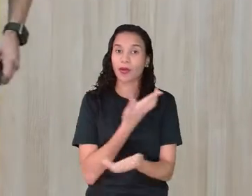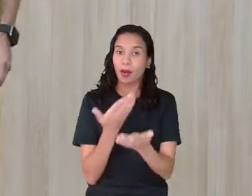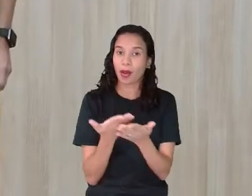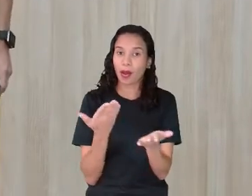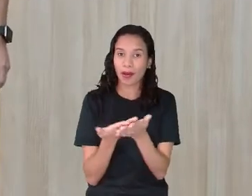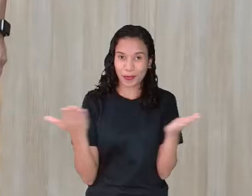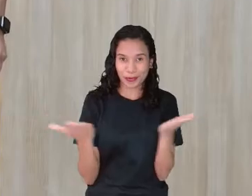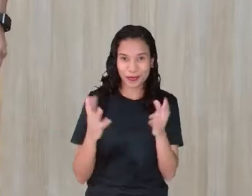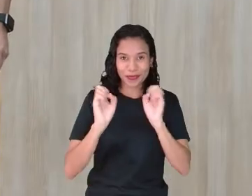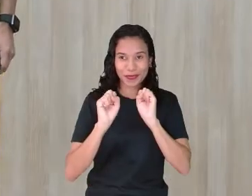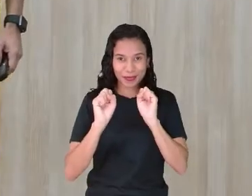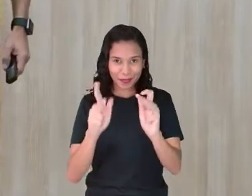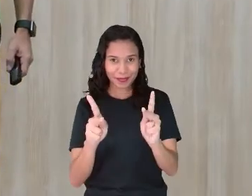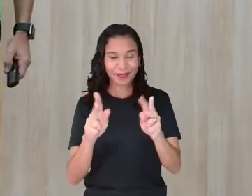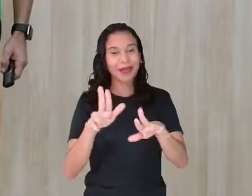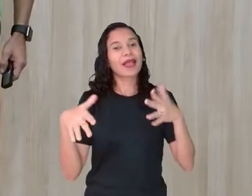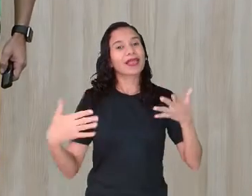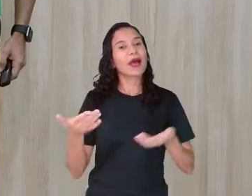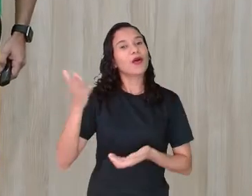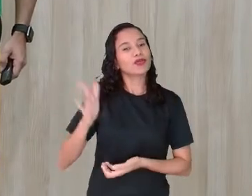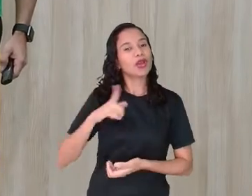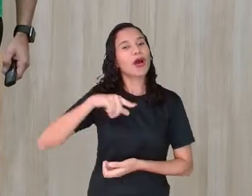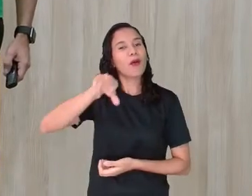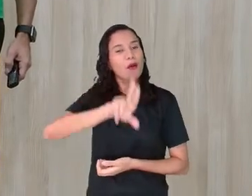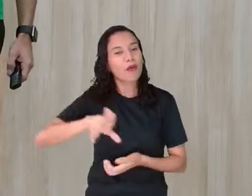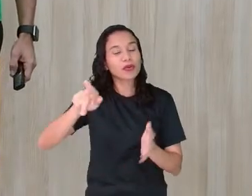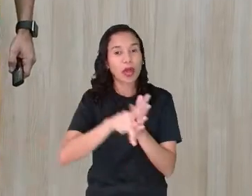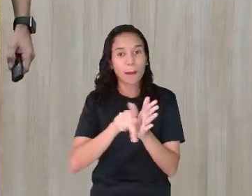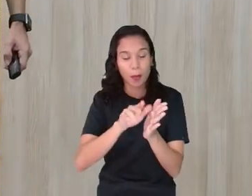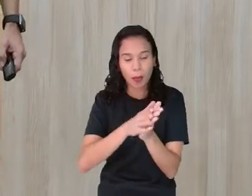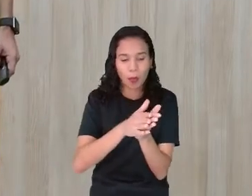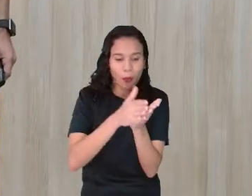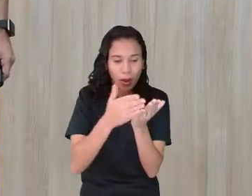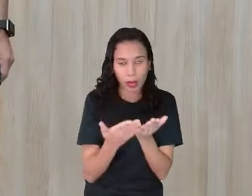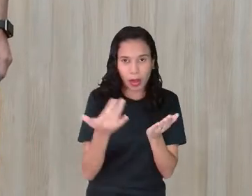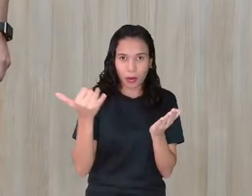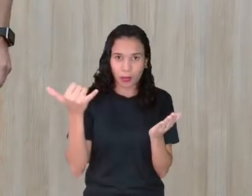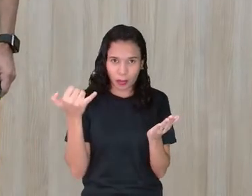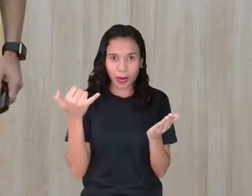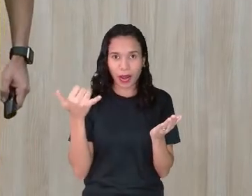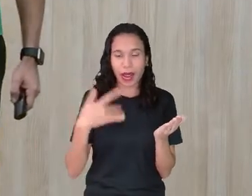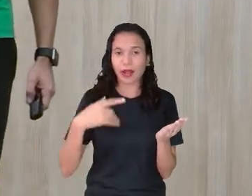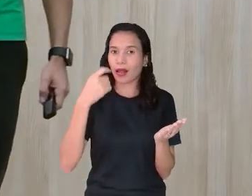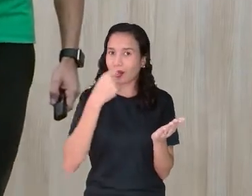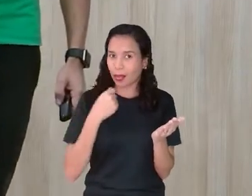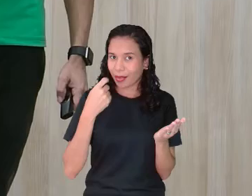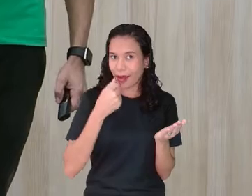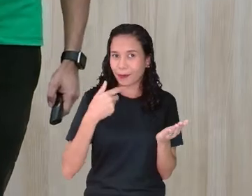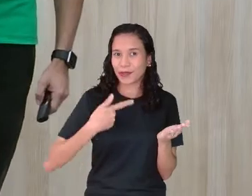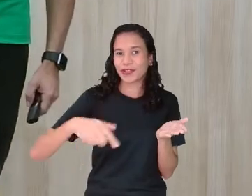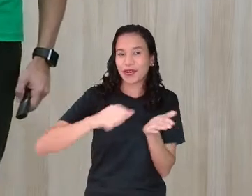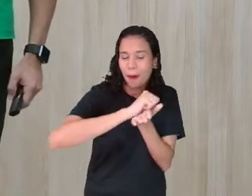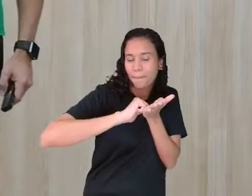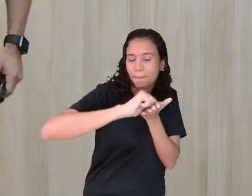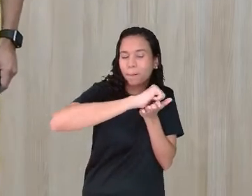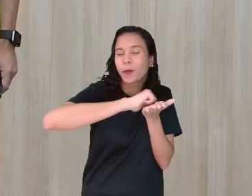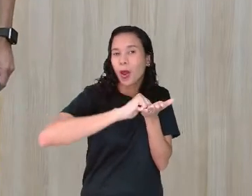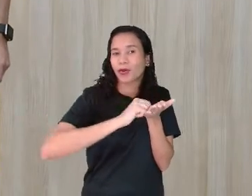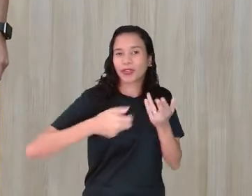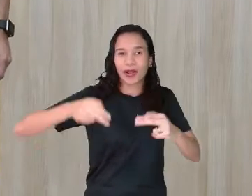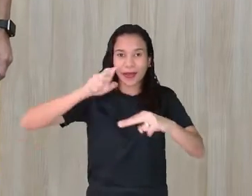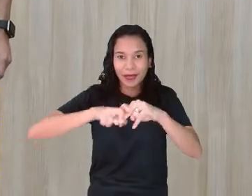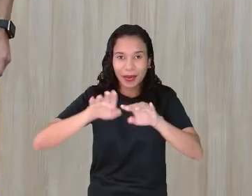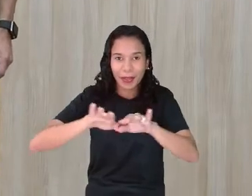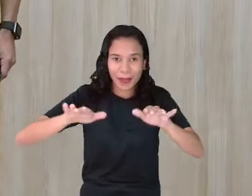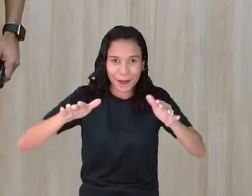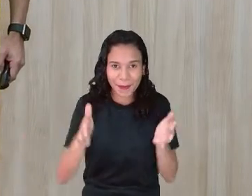de hoje, tá bom? Então, já vai pegando aí o teu caderno, caneta, lápis e borracha, senta na